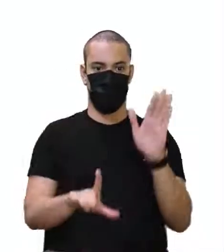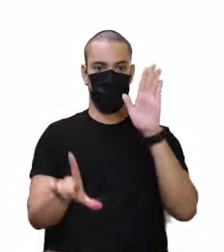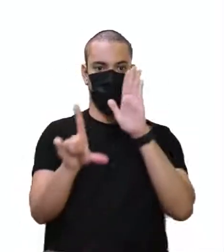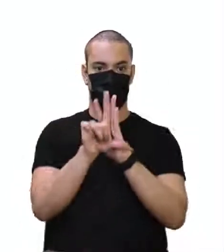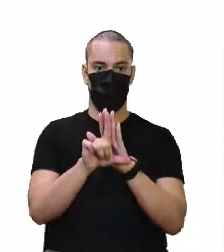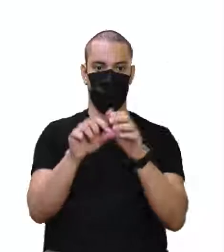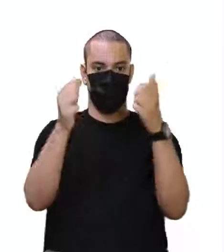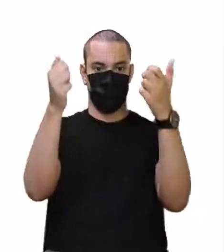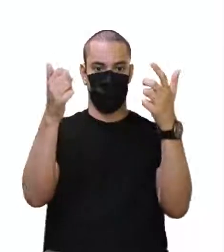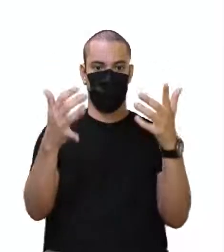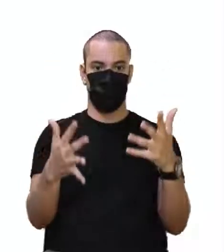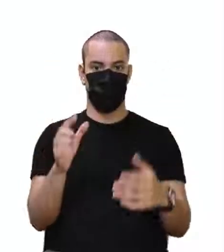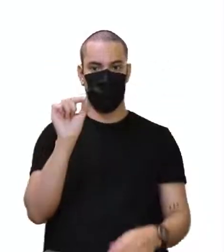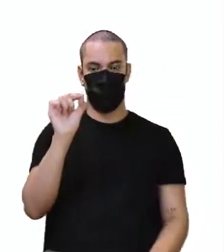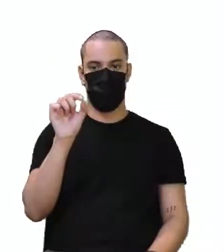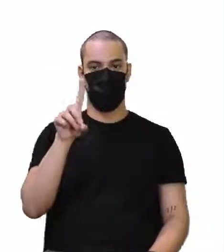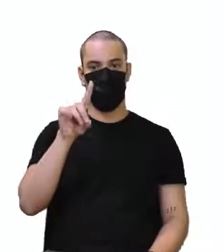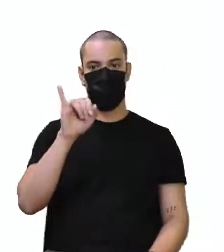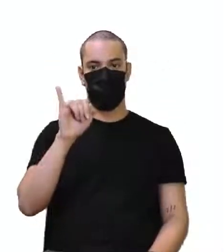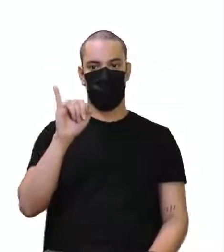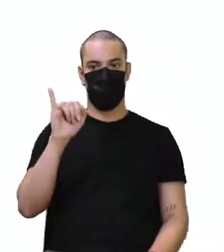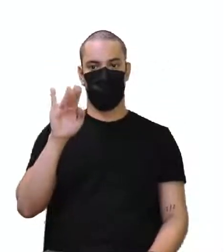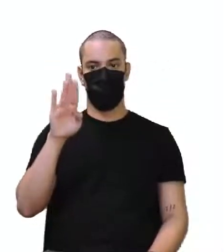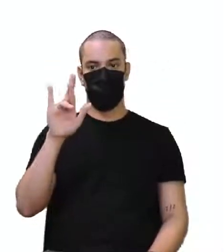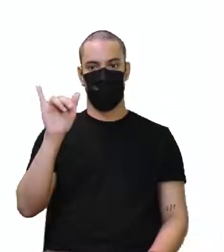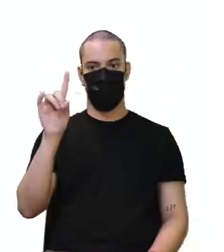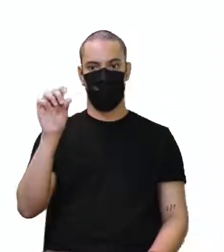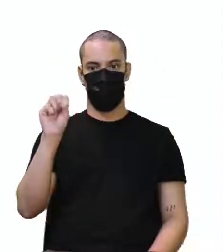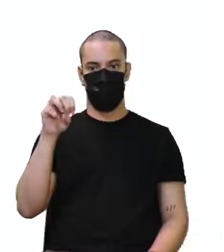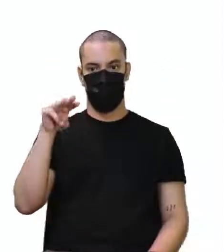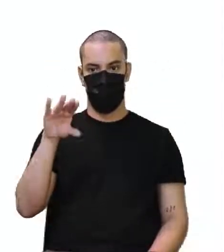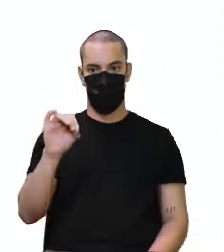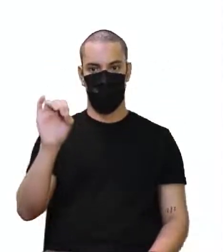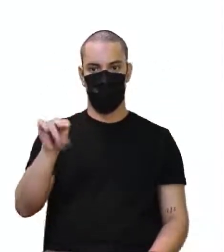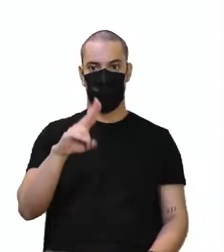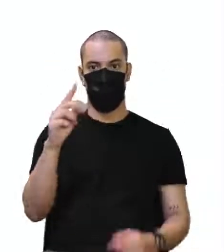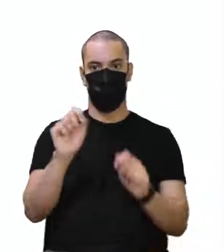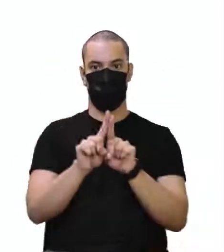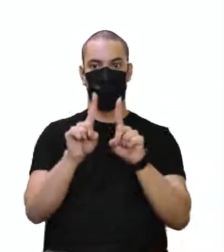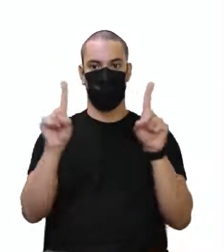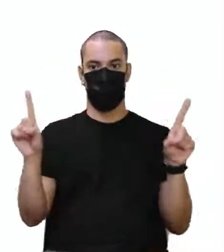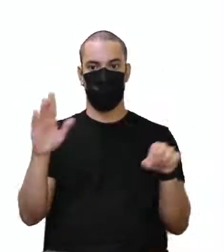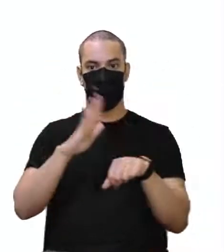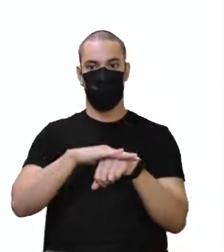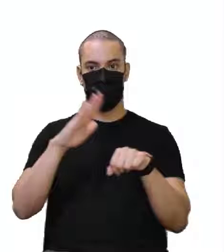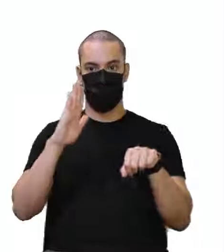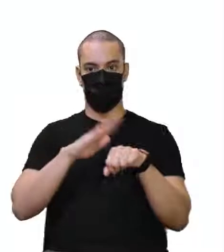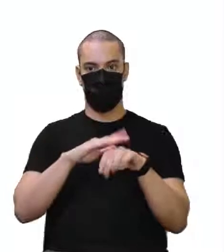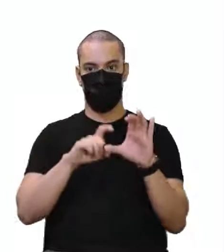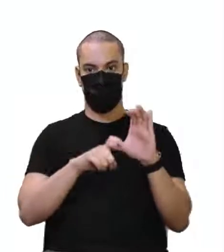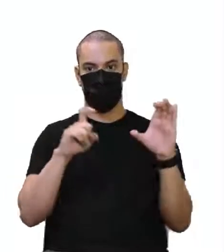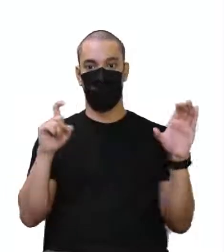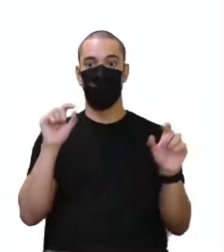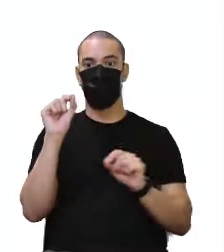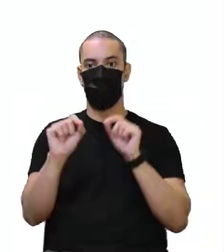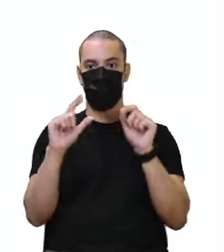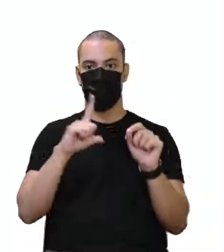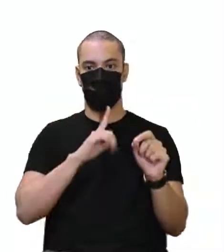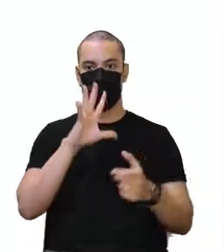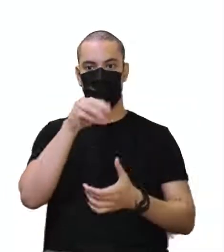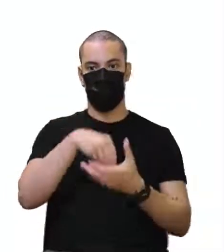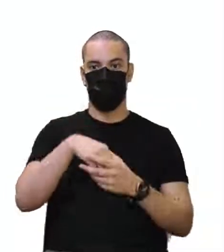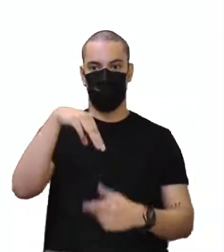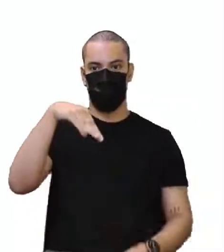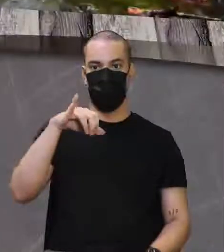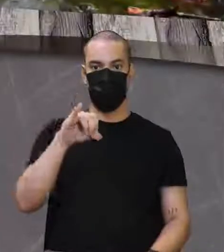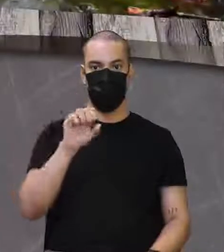quê? Lei do dihibridismo ou lei da segregação independente. O que a gente tem na meiose, que hoje nós conhecemos? Olha